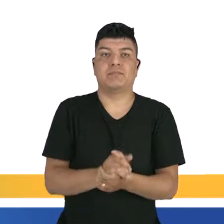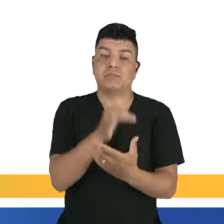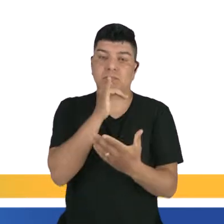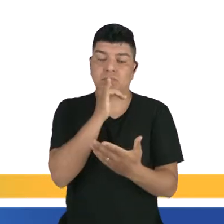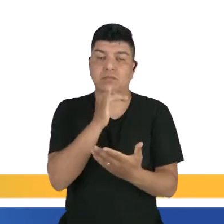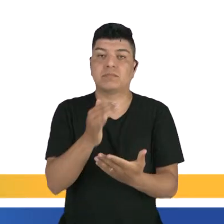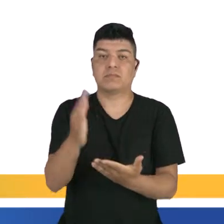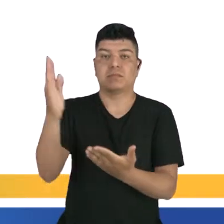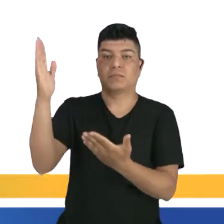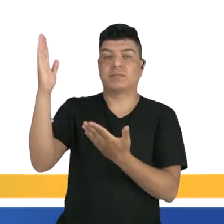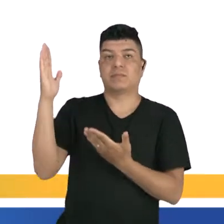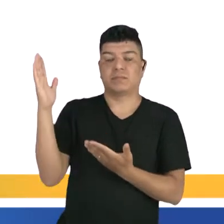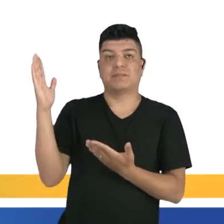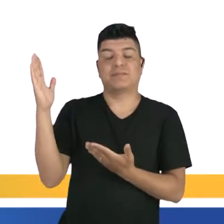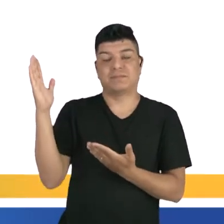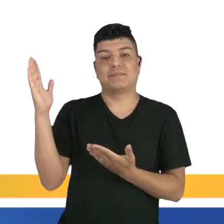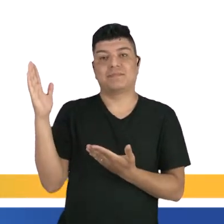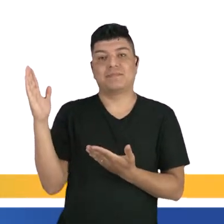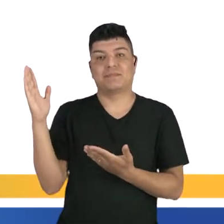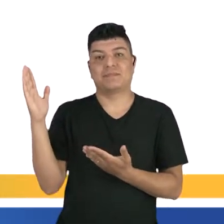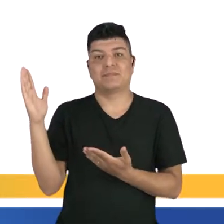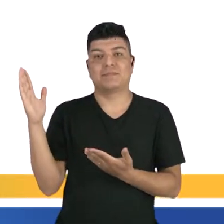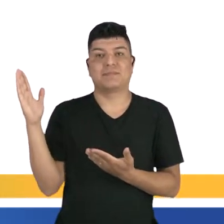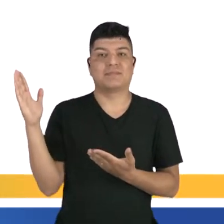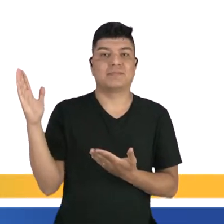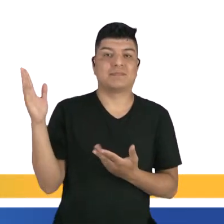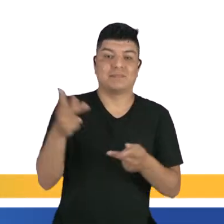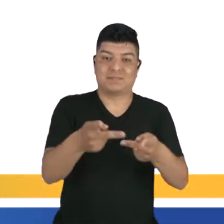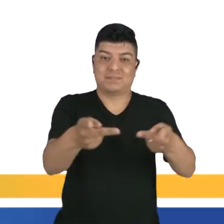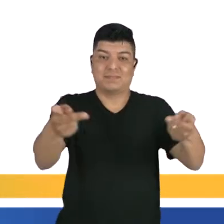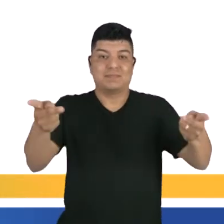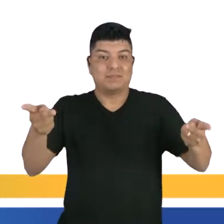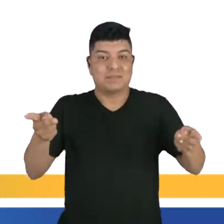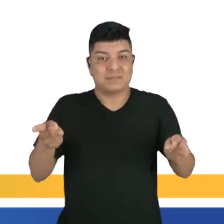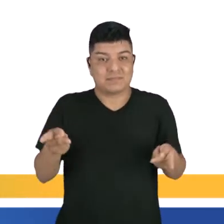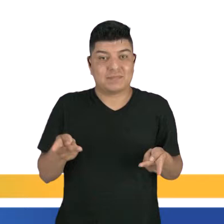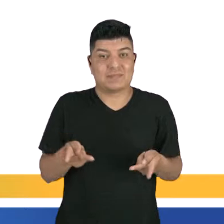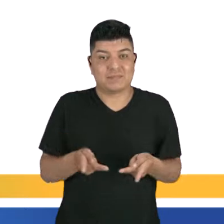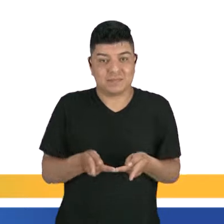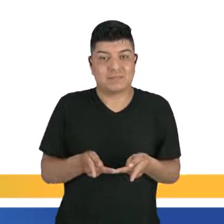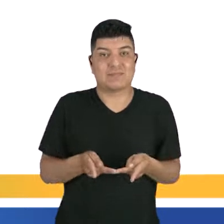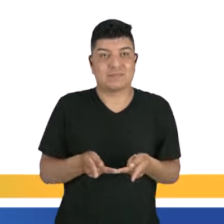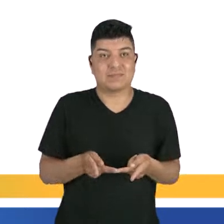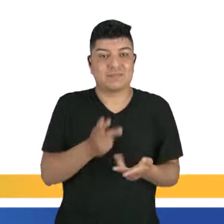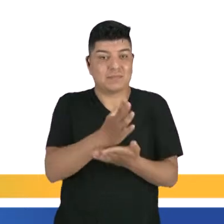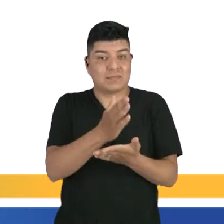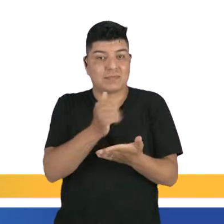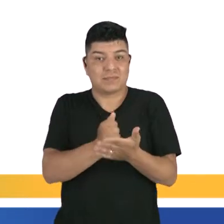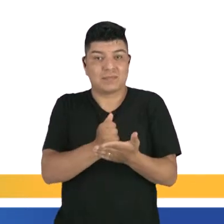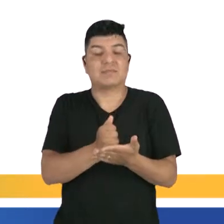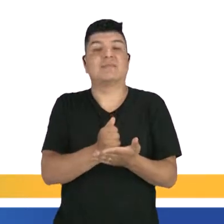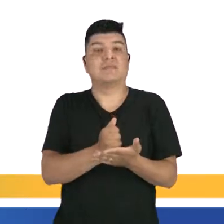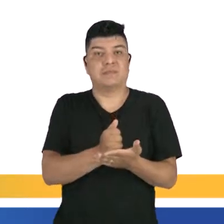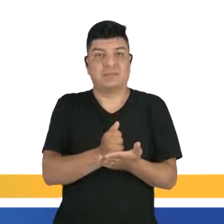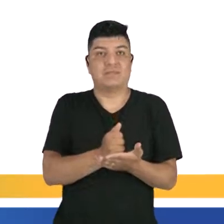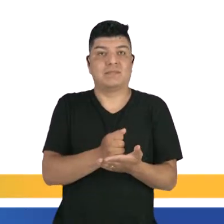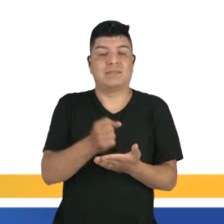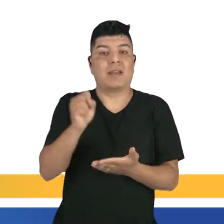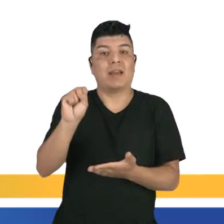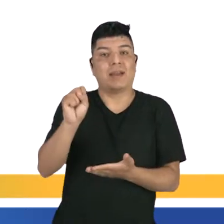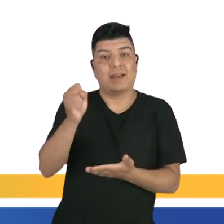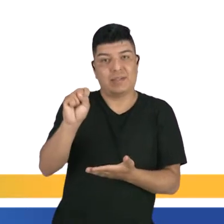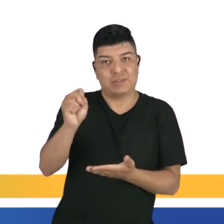eu tenho como exemplo, aqui eu tenho uma pizza, Essa pizza foi dividida em